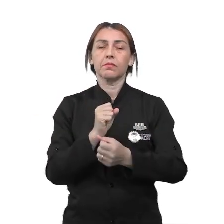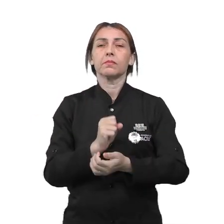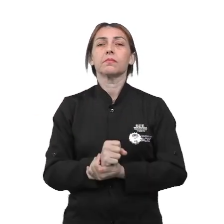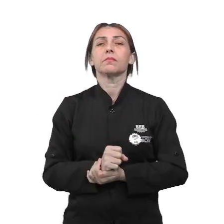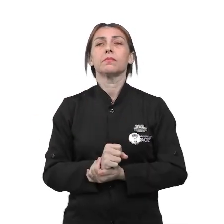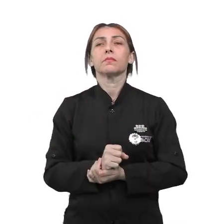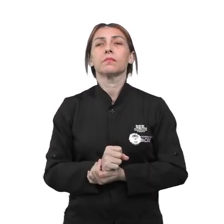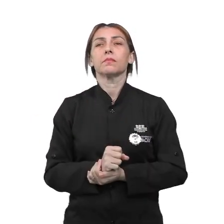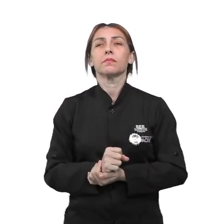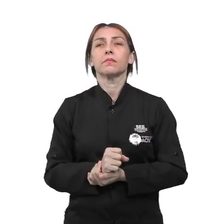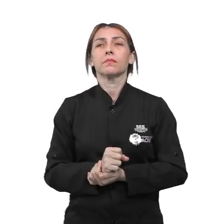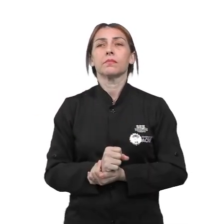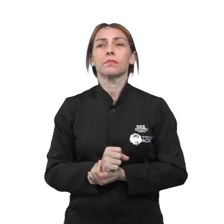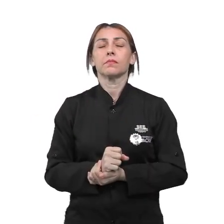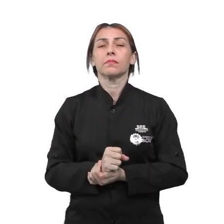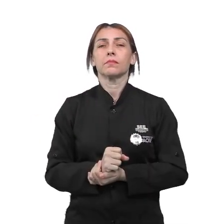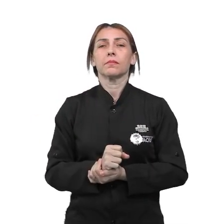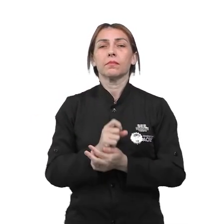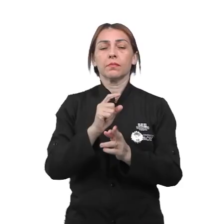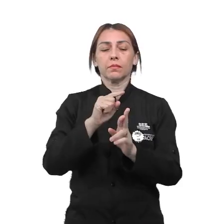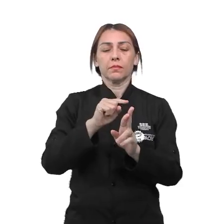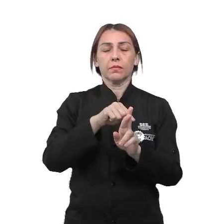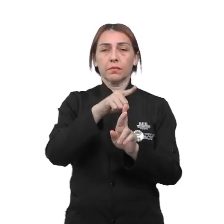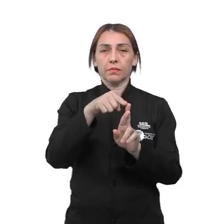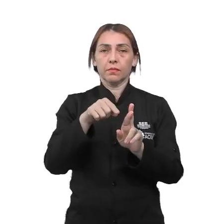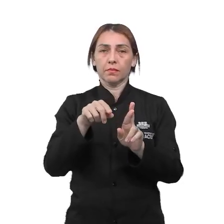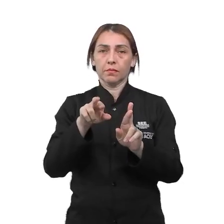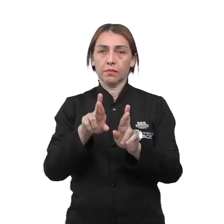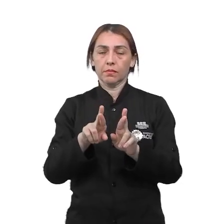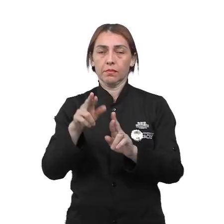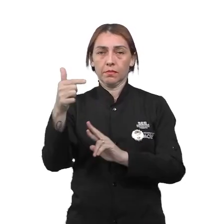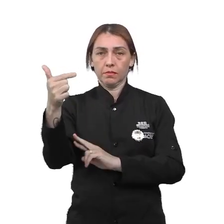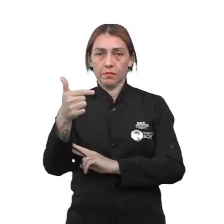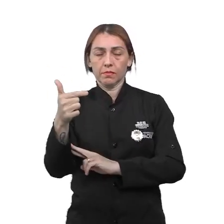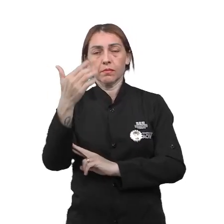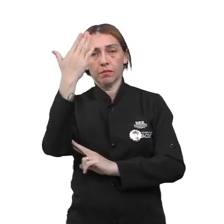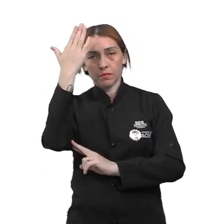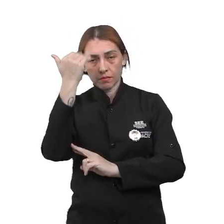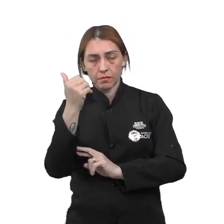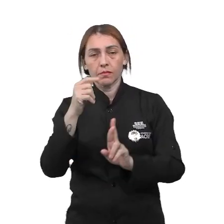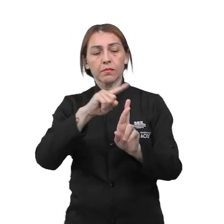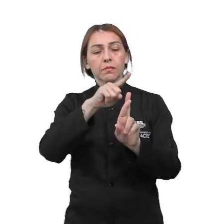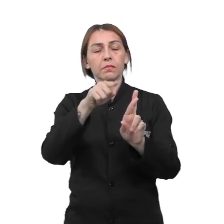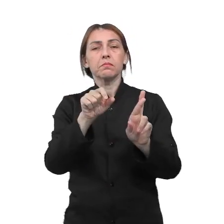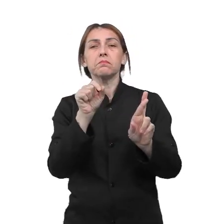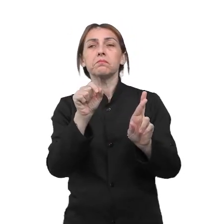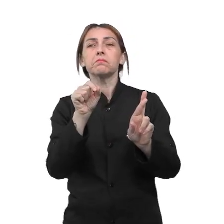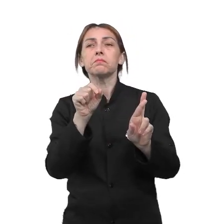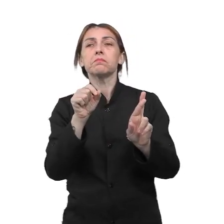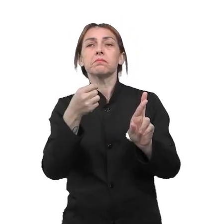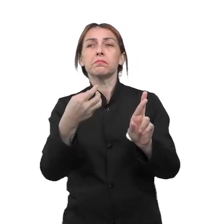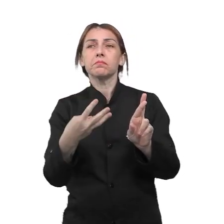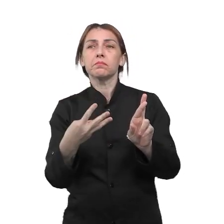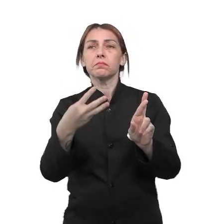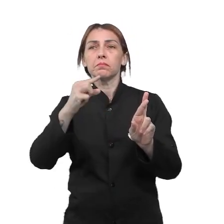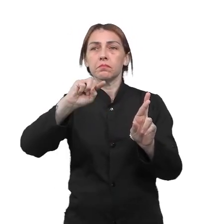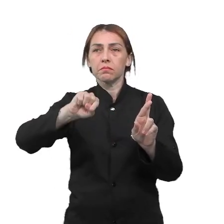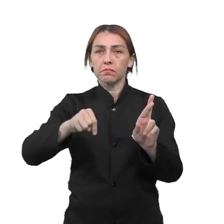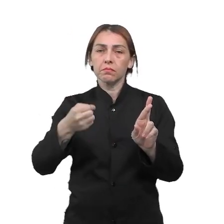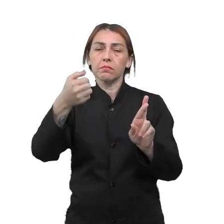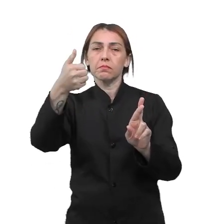vou trabalhar πr ao quadrado vezes a altura. Sabendo que o π agora, como ele estabeleceu o valor aqui, ó, ele